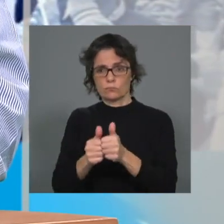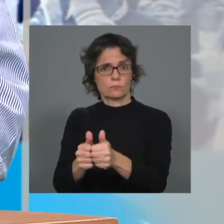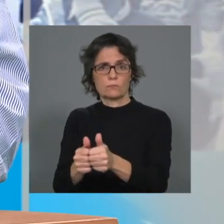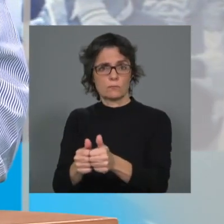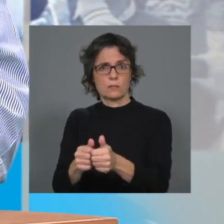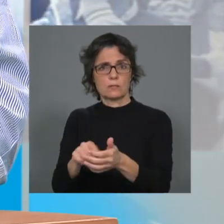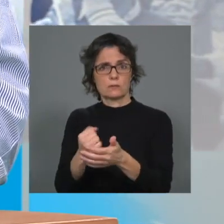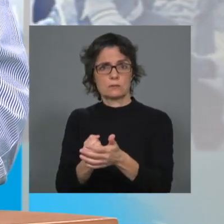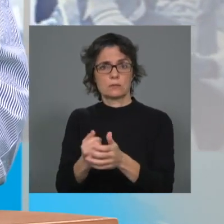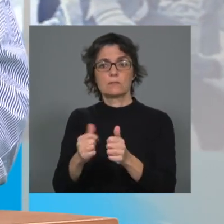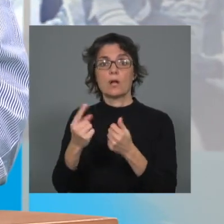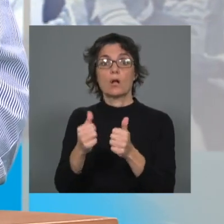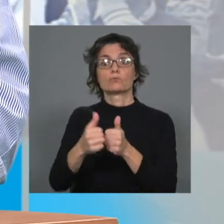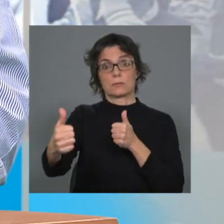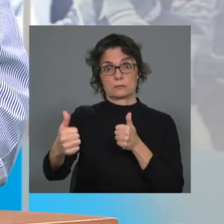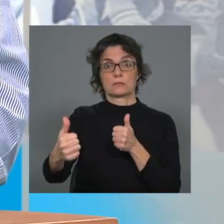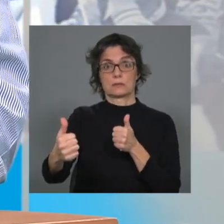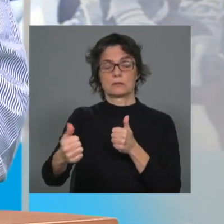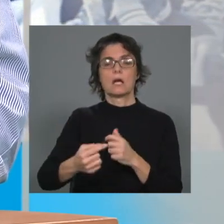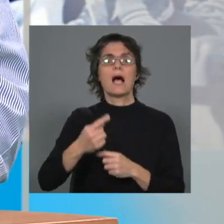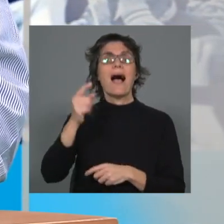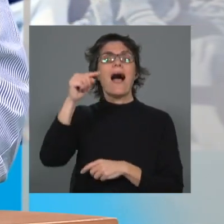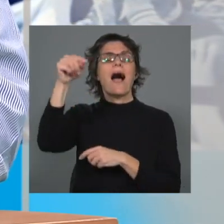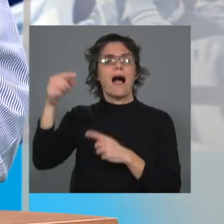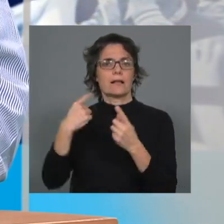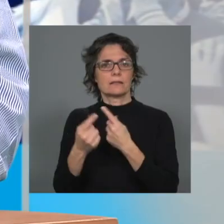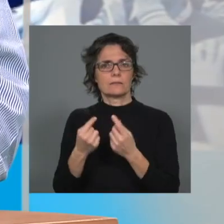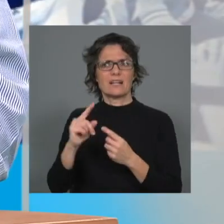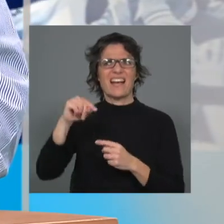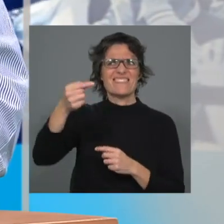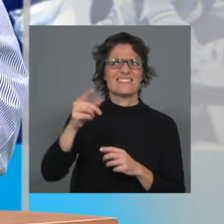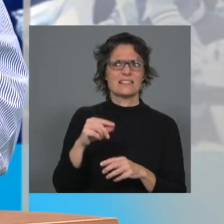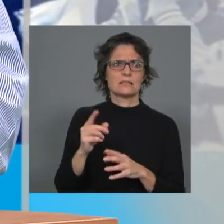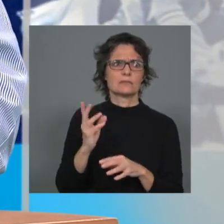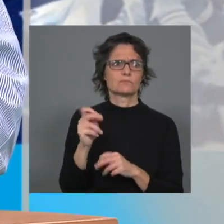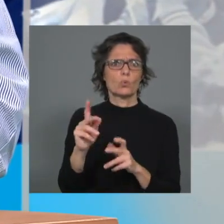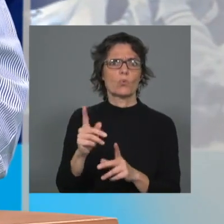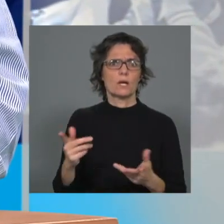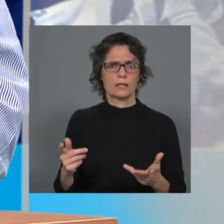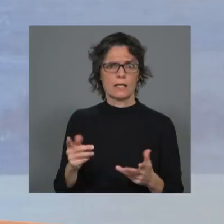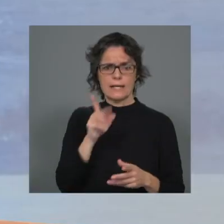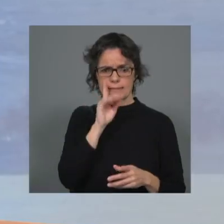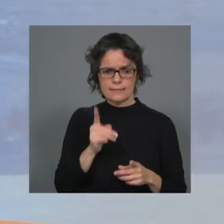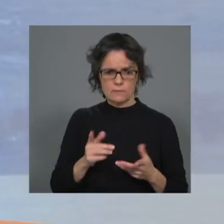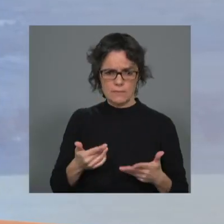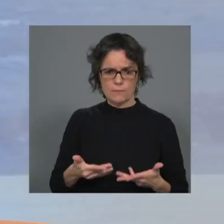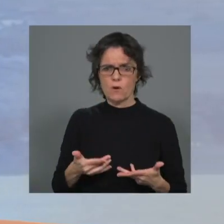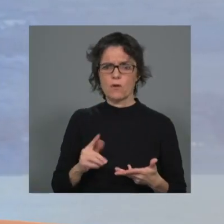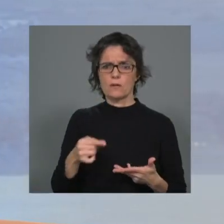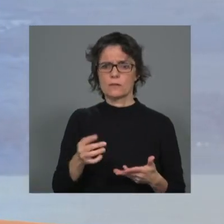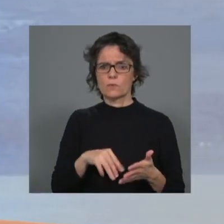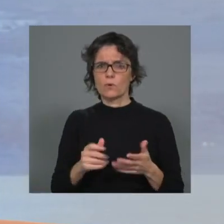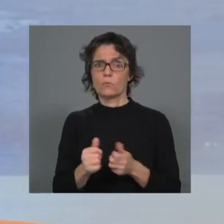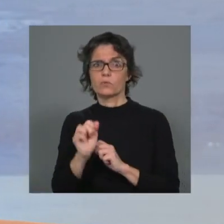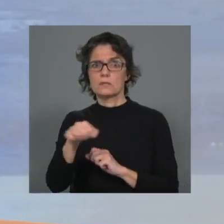aulas, ainda que online. Houve muita gente que pensou também, o que é que nos vai acontecer a seguir? Olha, se for, já começamos. Desta vez não houve aquela imposição de não haver nem sequer